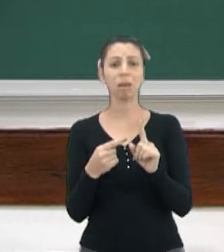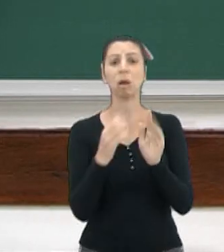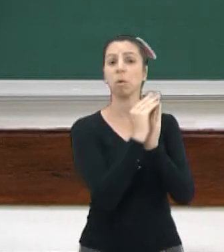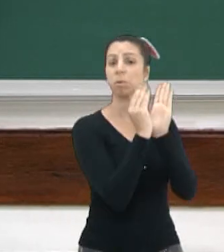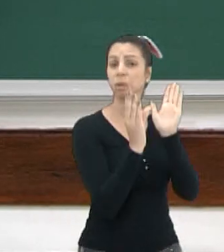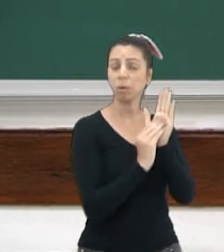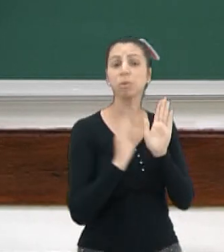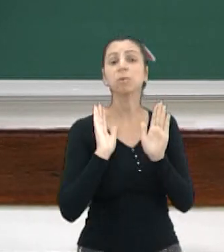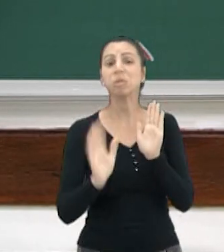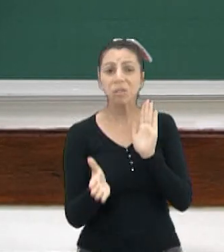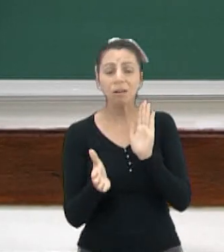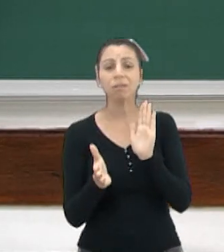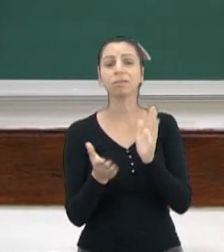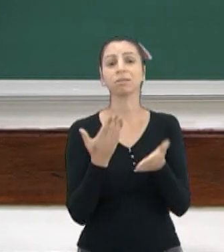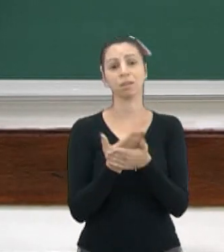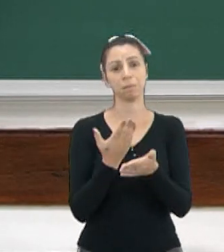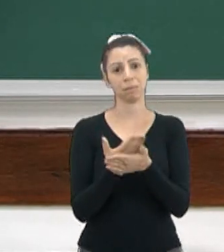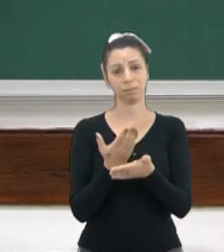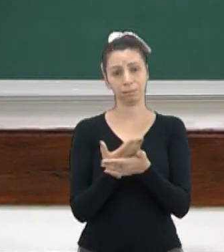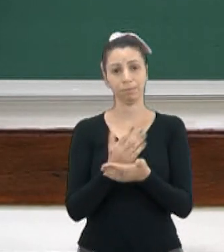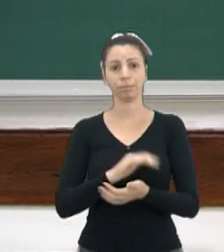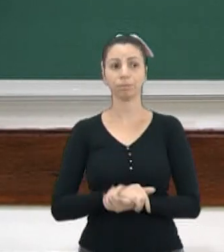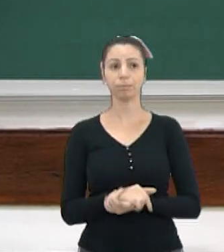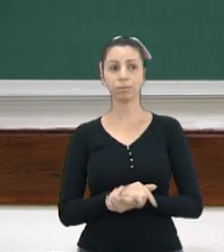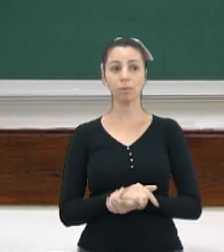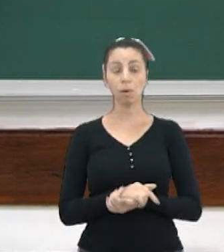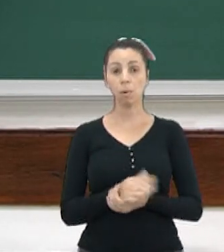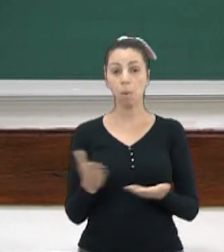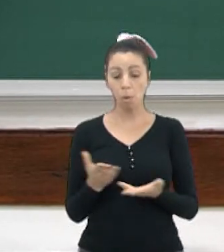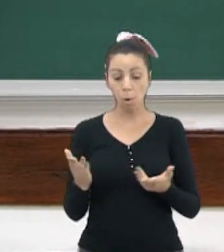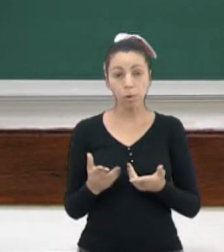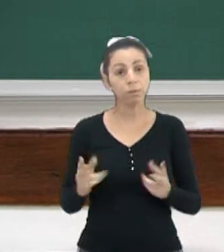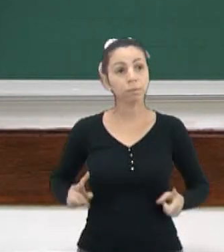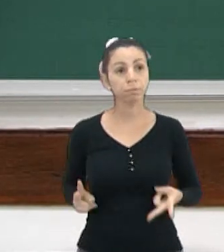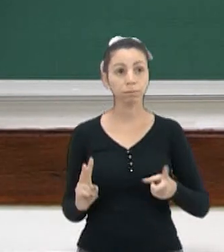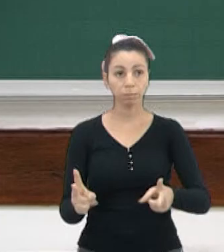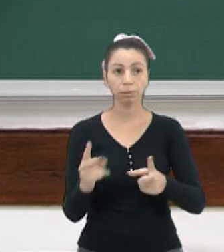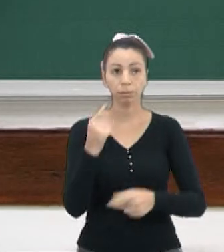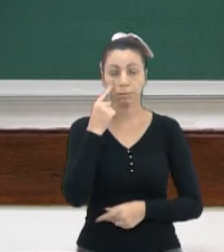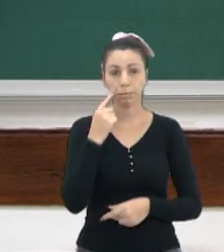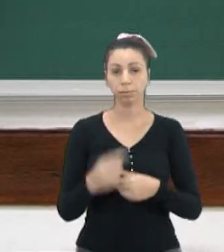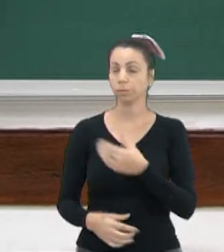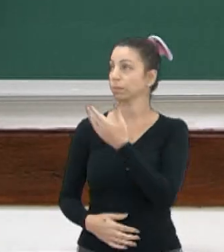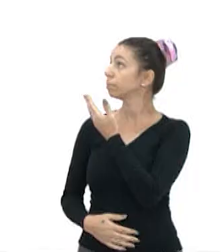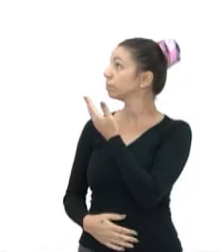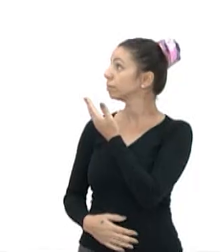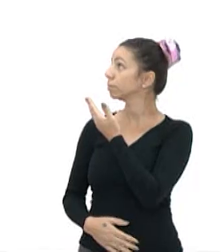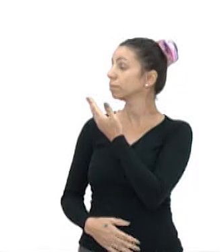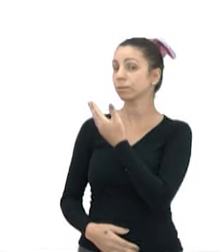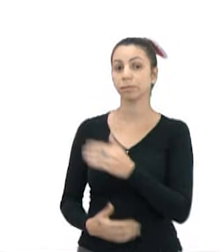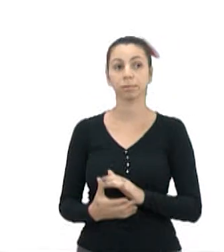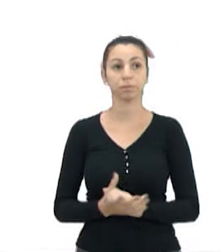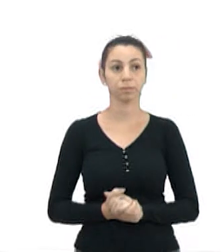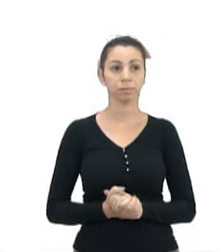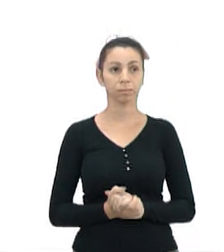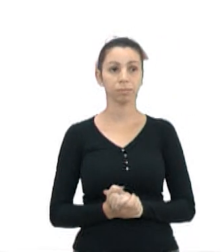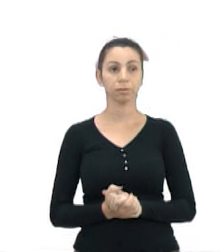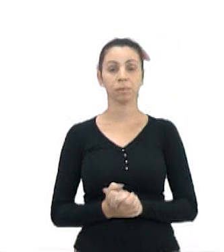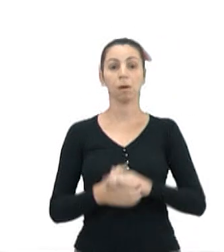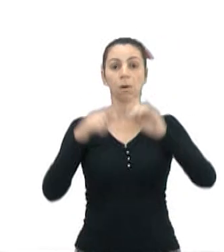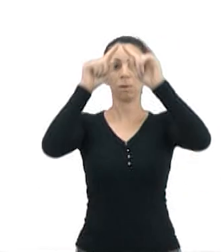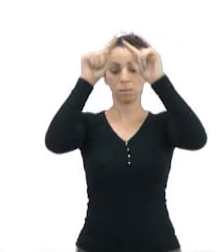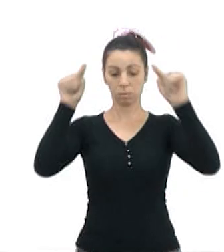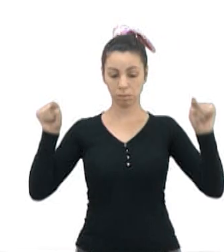foram trabalhados até aqui. Hoje nós vamos continuar, vamos lá? Olha lá. Propriedade dos